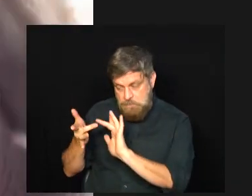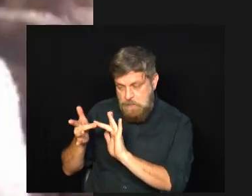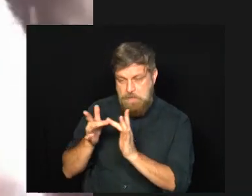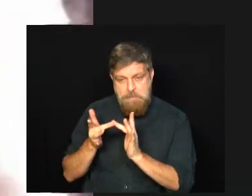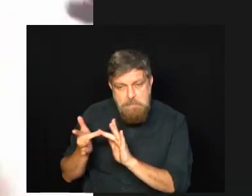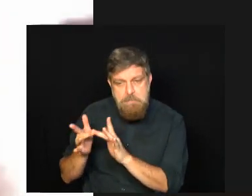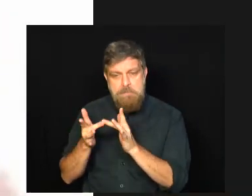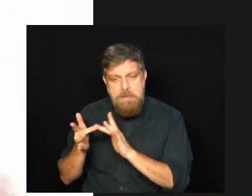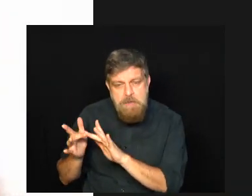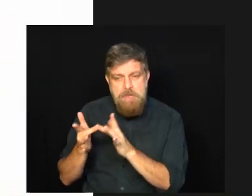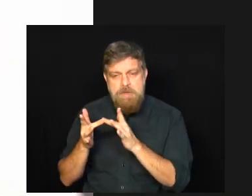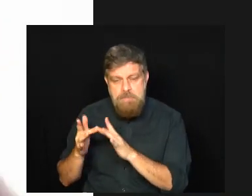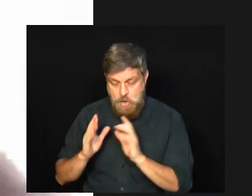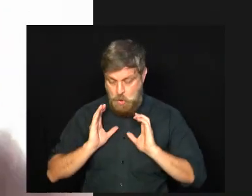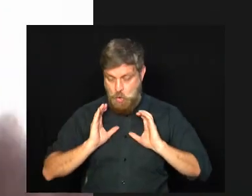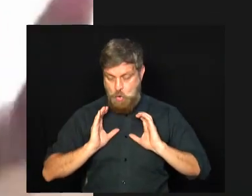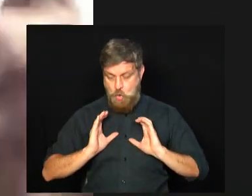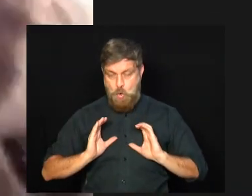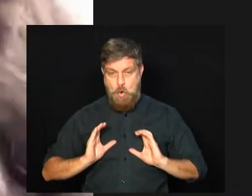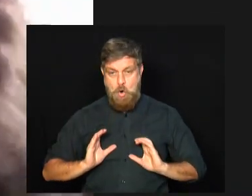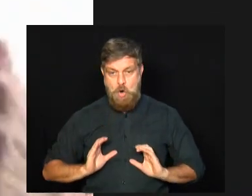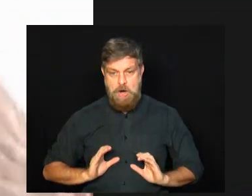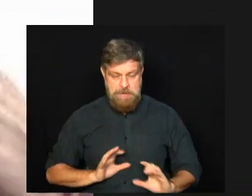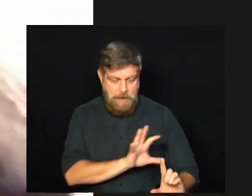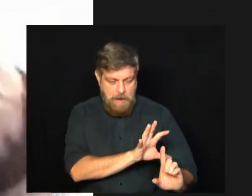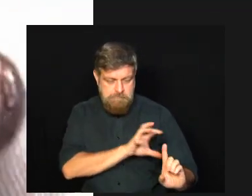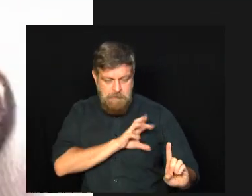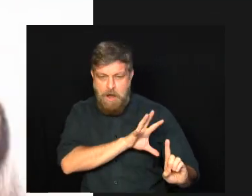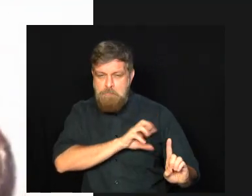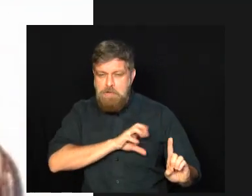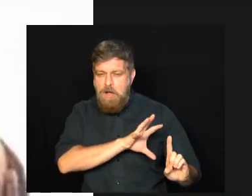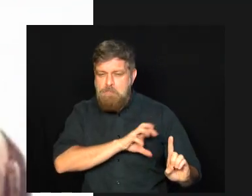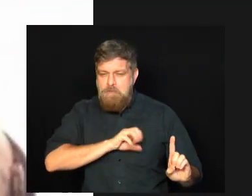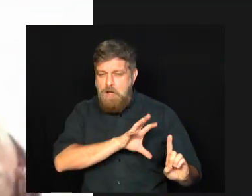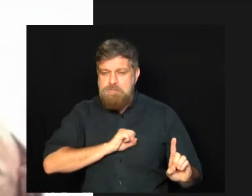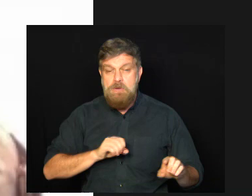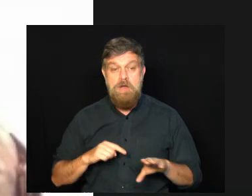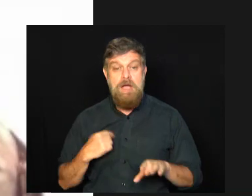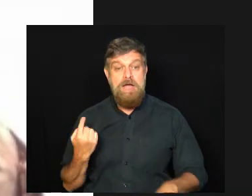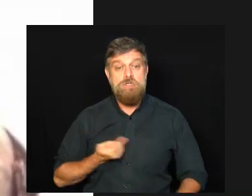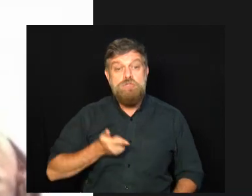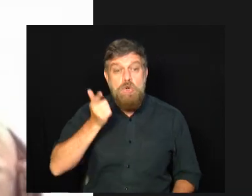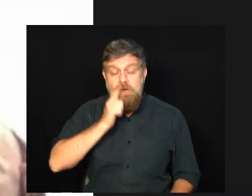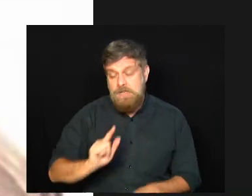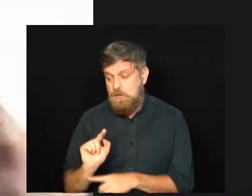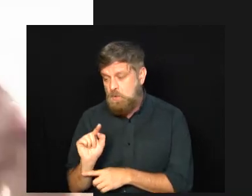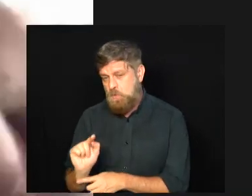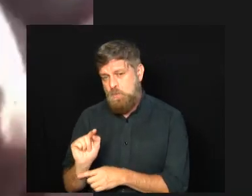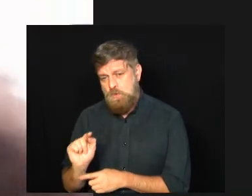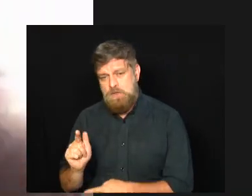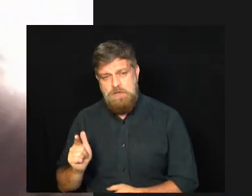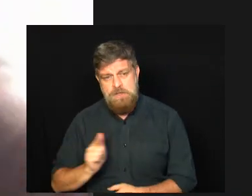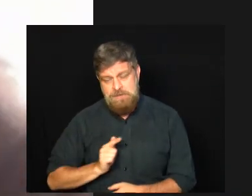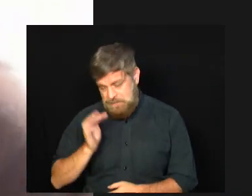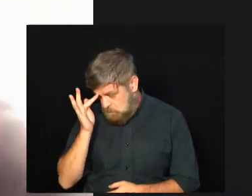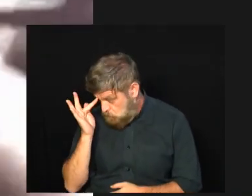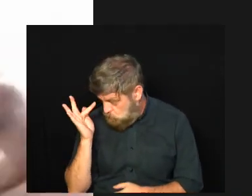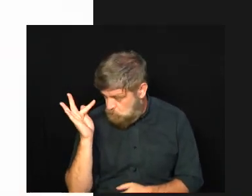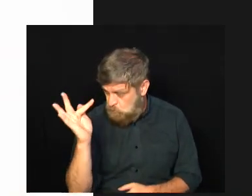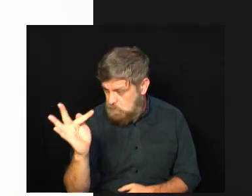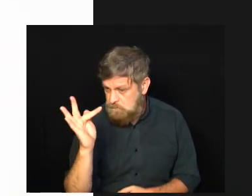os nossos comportamentos e adquirindo a possibilidade de, no